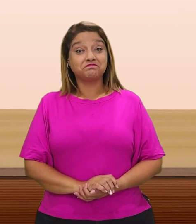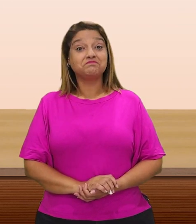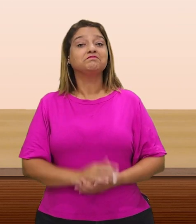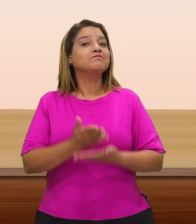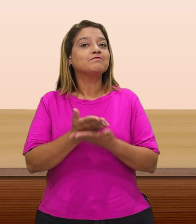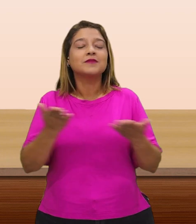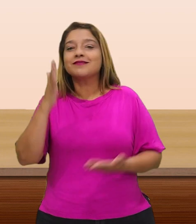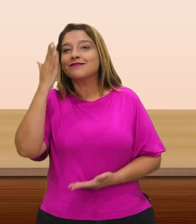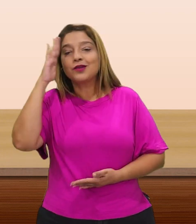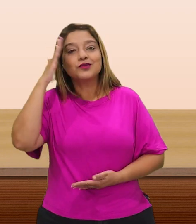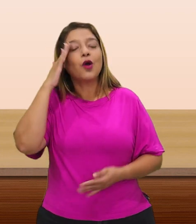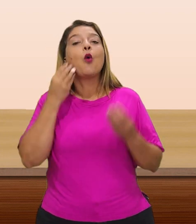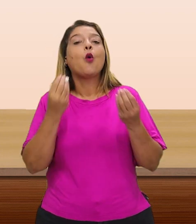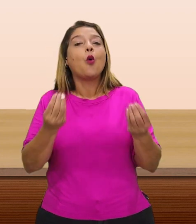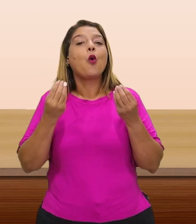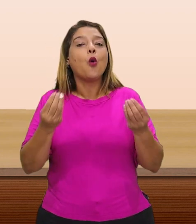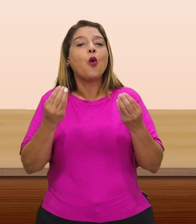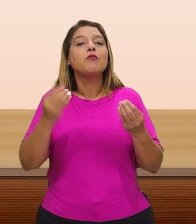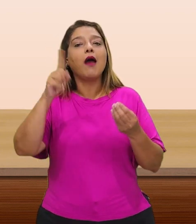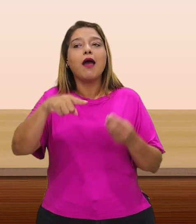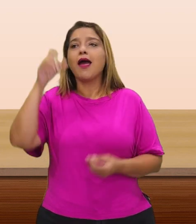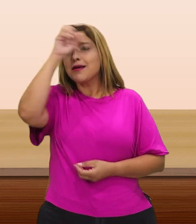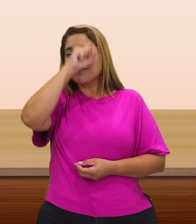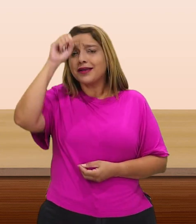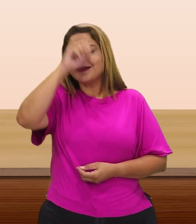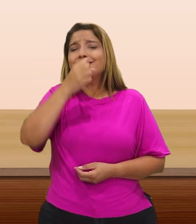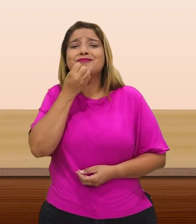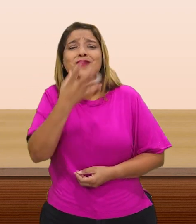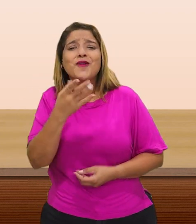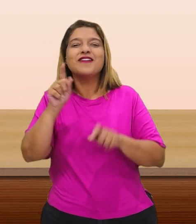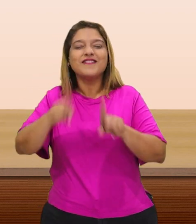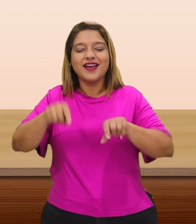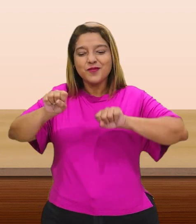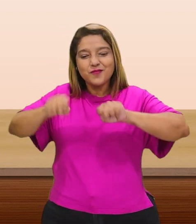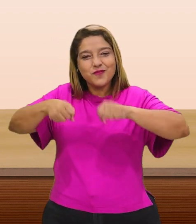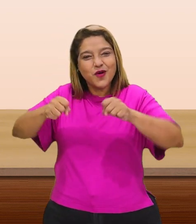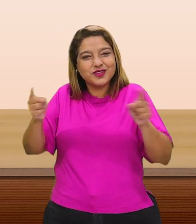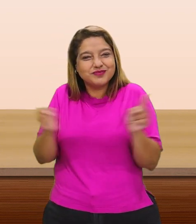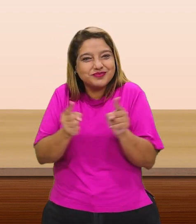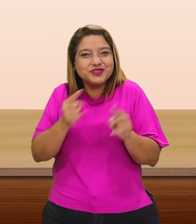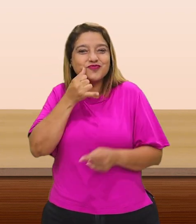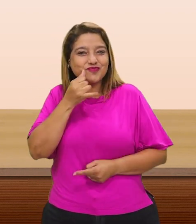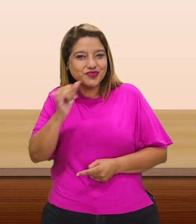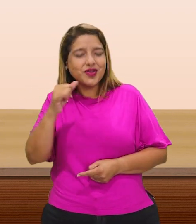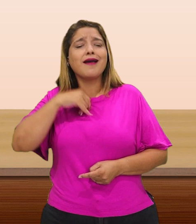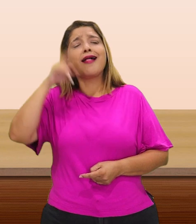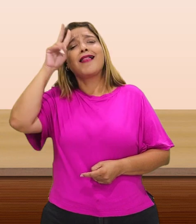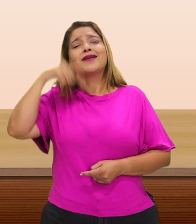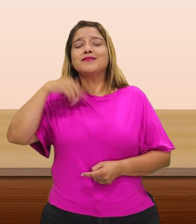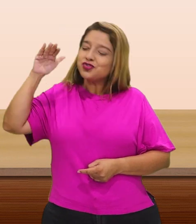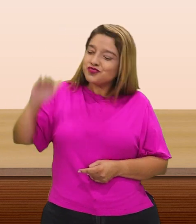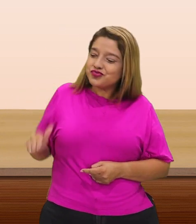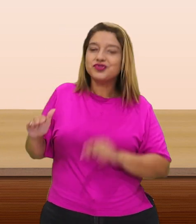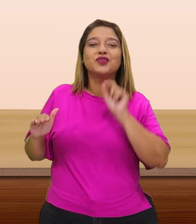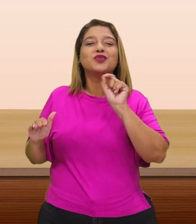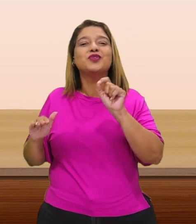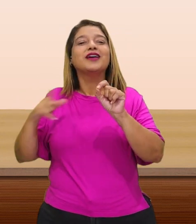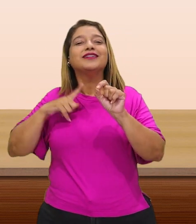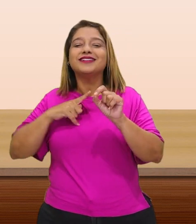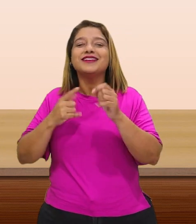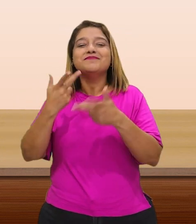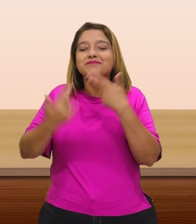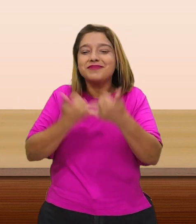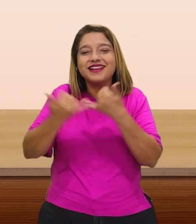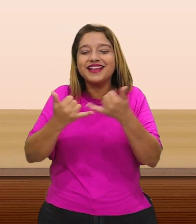Vocês não têm noção do quanto eu amei aprender a construir uma mini moto elétrica. A gente lembra de quando era criança e criava os